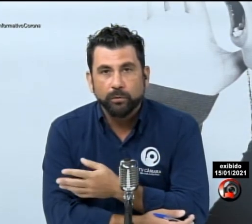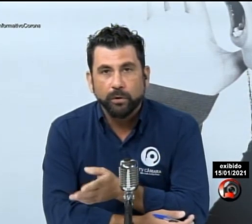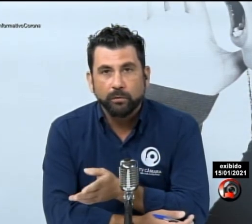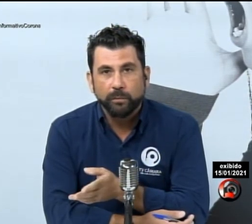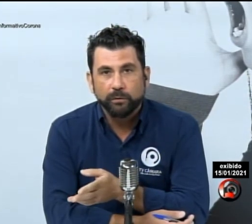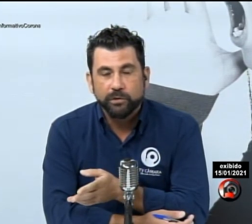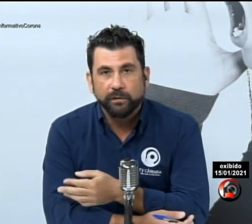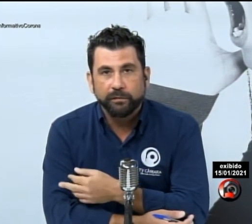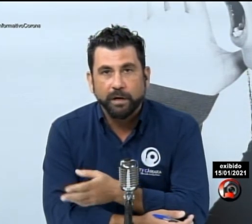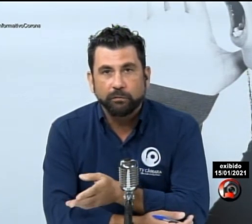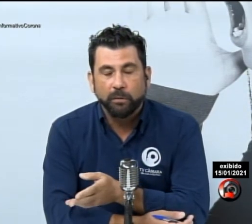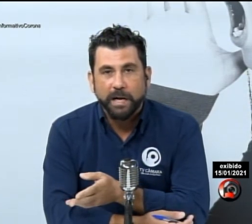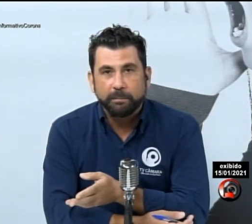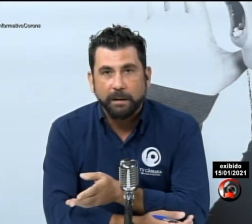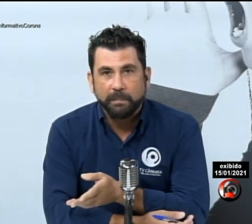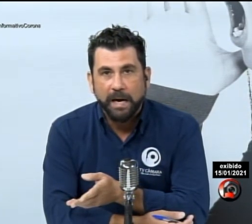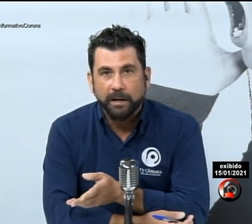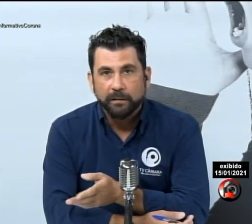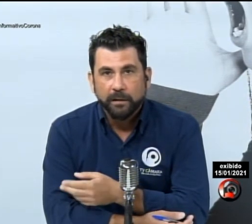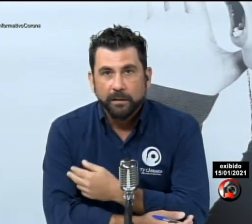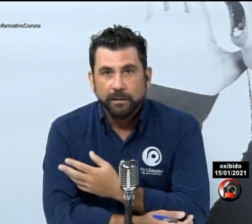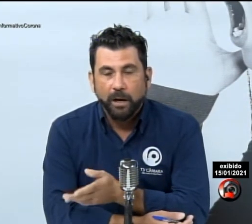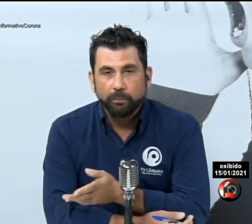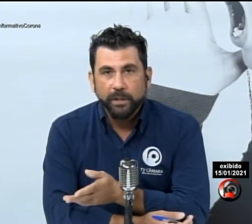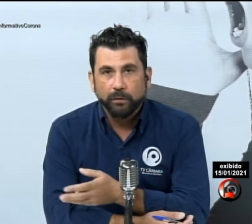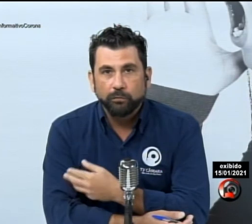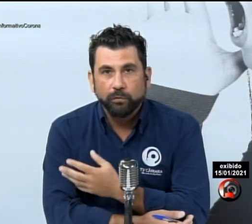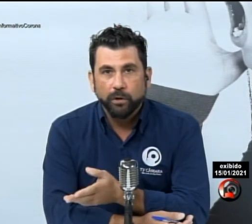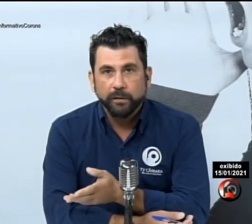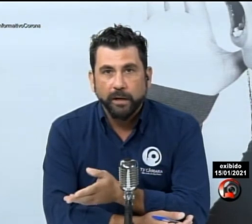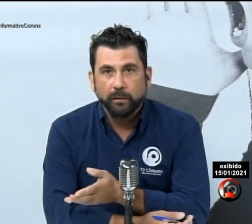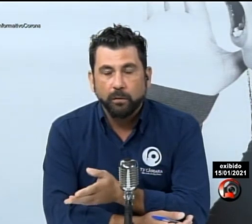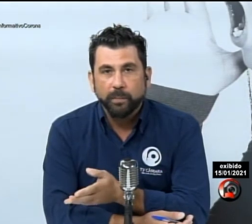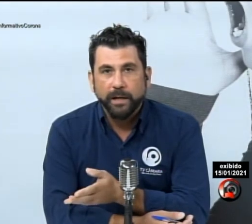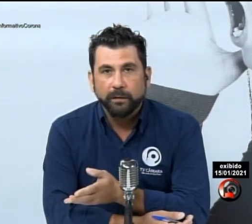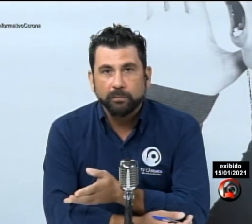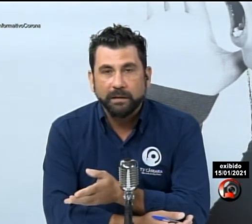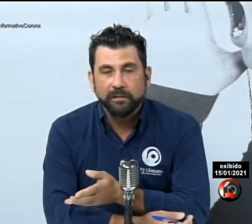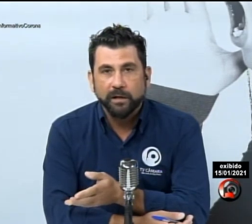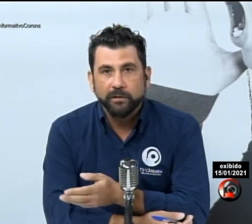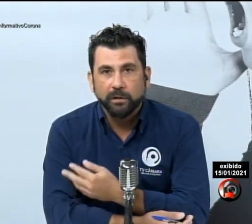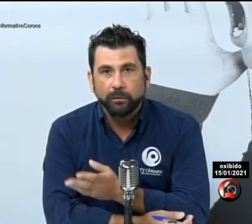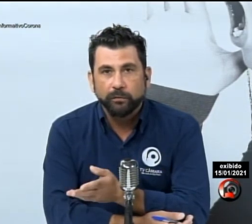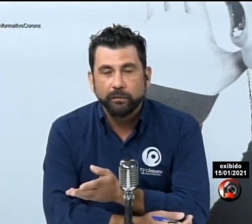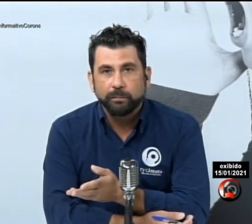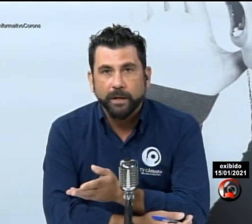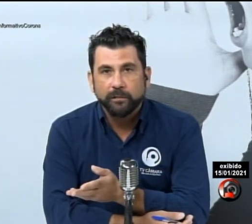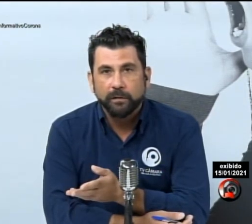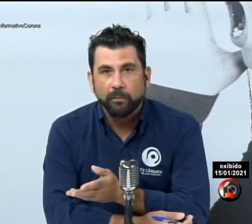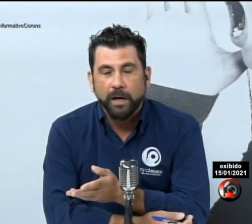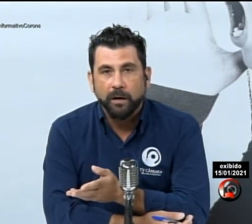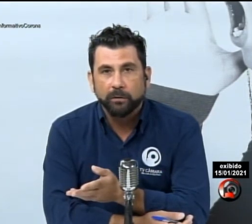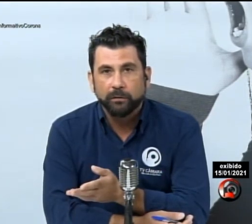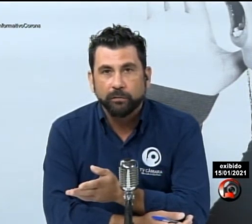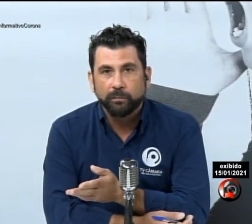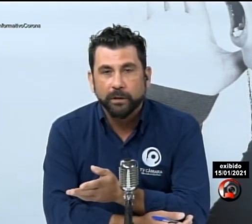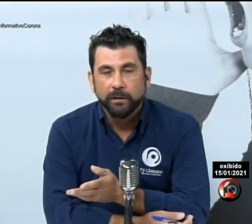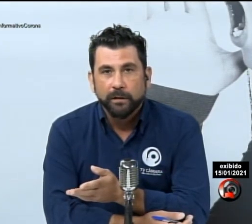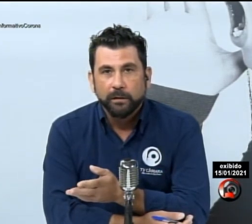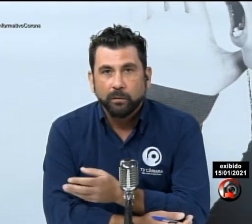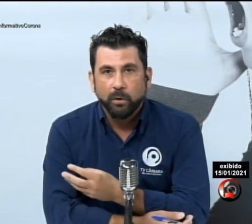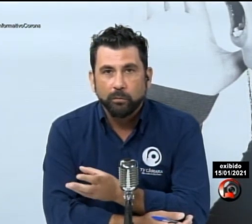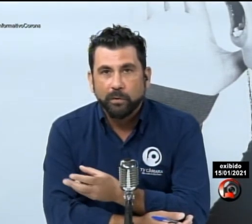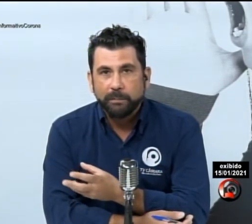coisa mudou. Como eu disse, vai sobrar para bar. Na opinião do senhor, que tem acompanhado bastante, inclusive, parece que deu uma aula